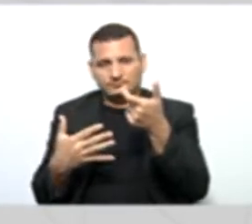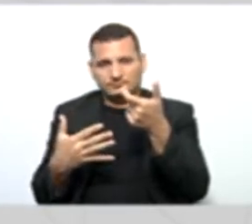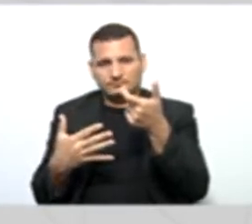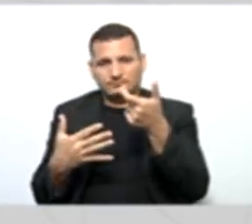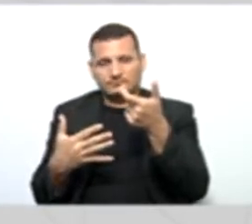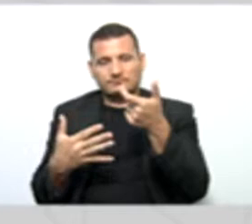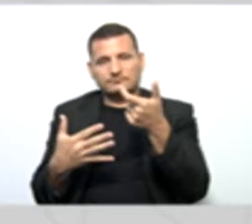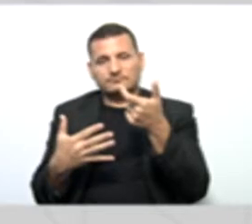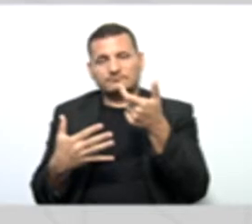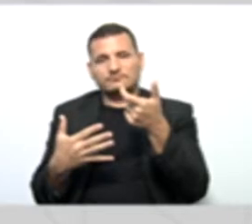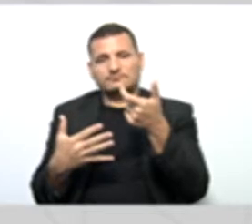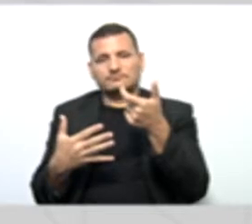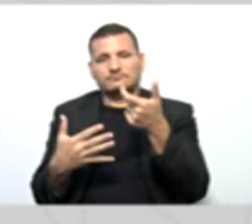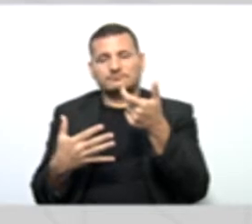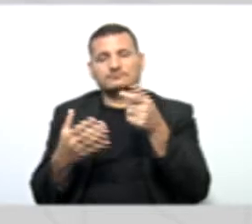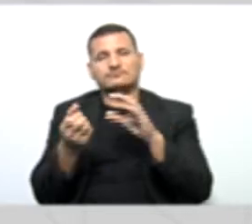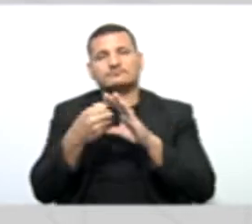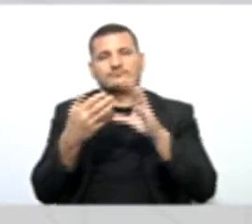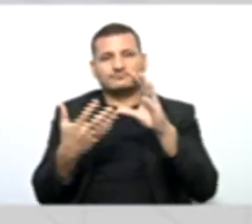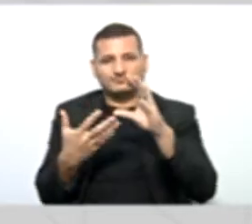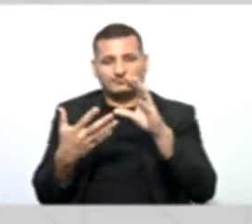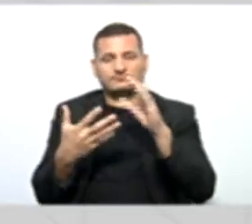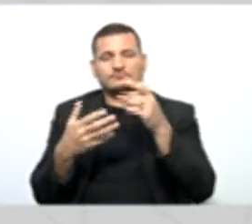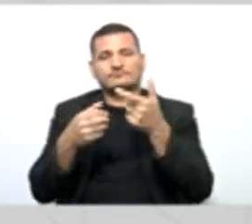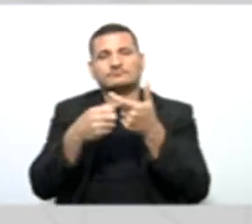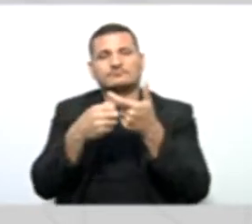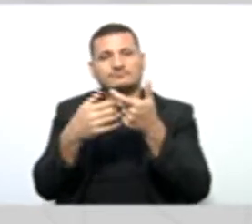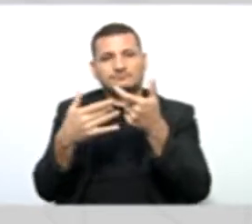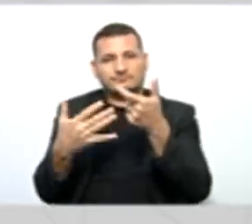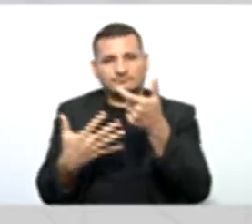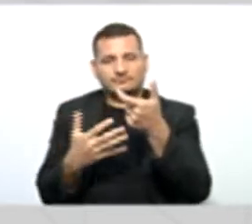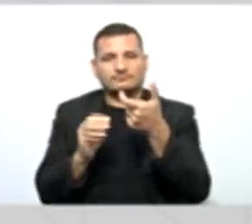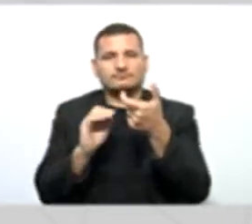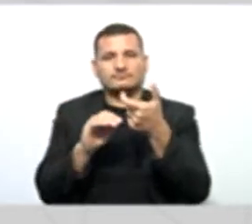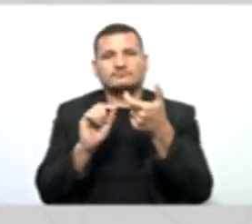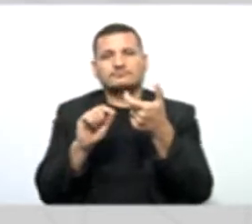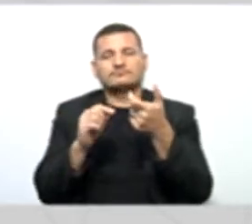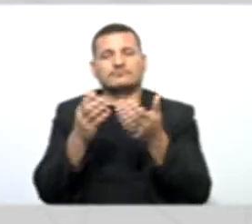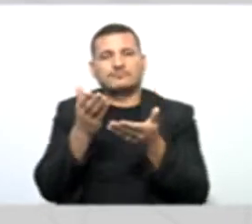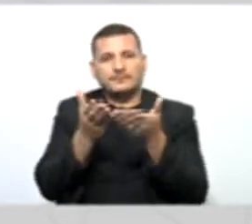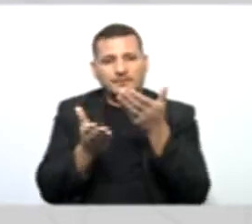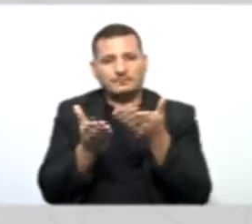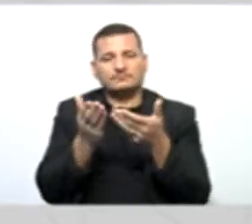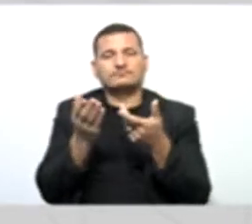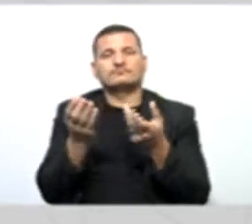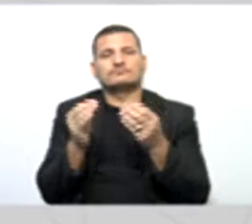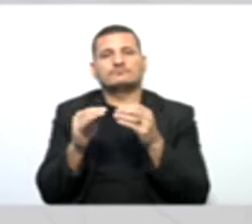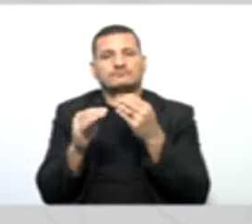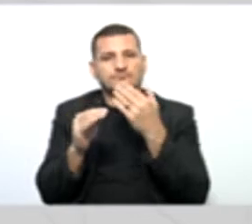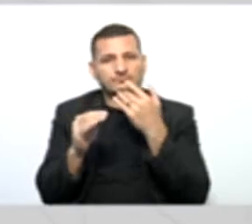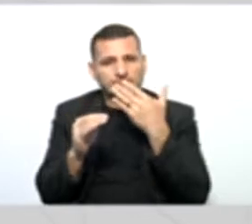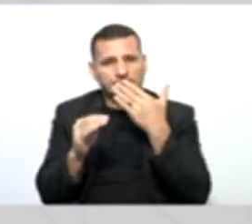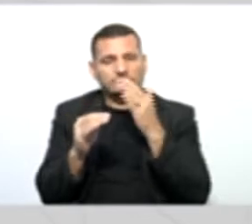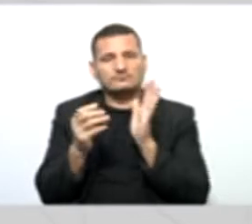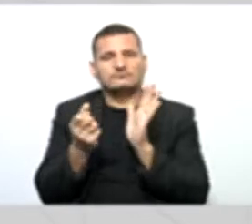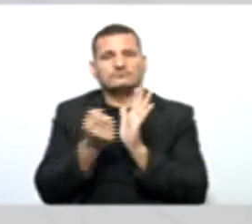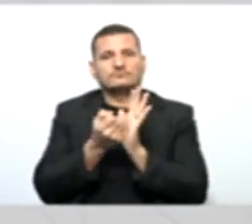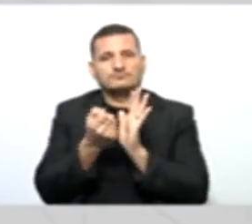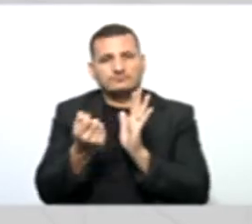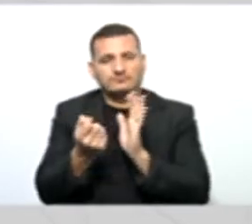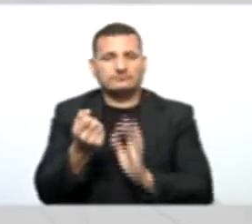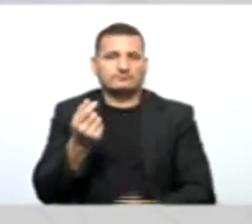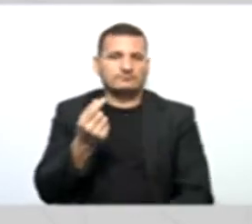cadeira. Quais foram os atributos que nós exemplificamos? Peso, cor, marca,